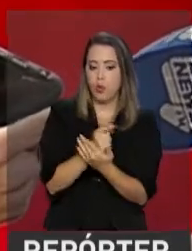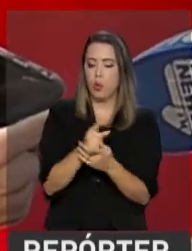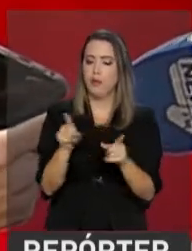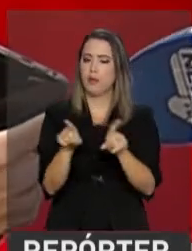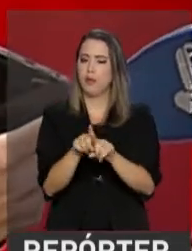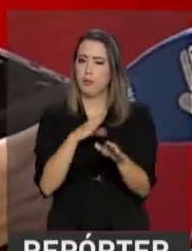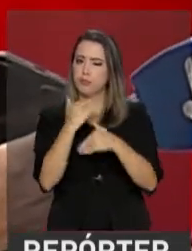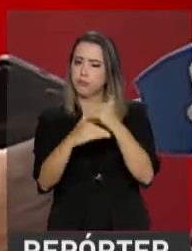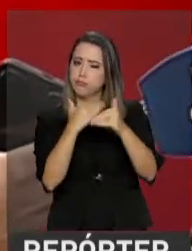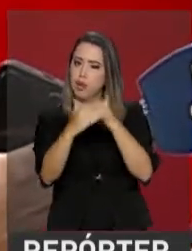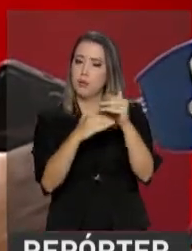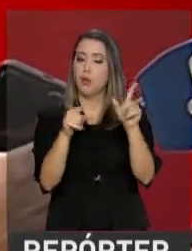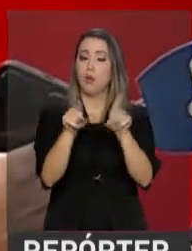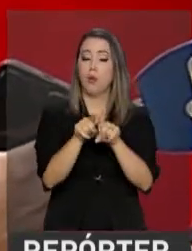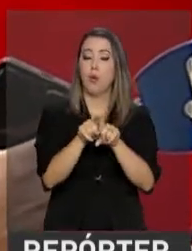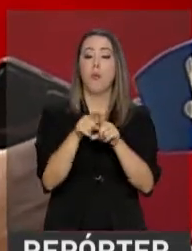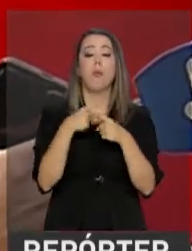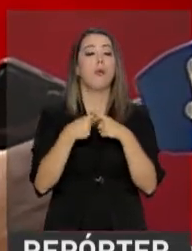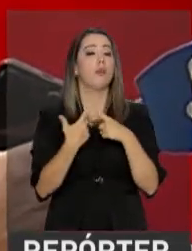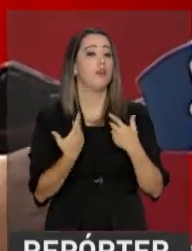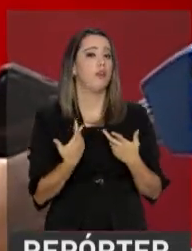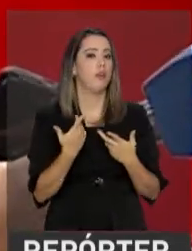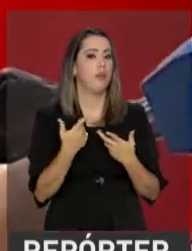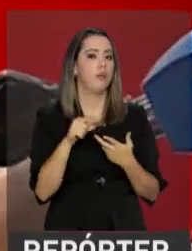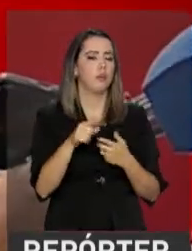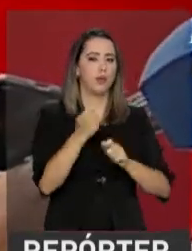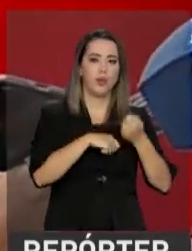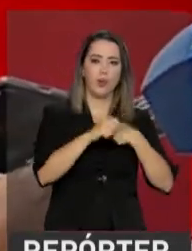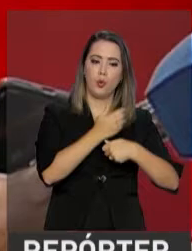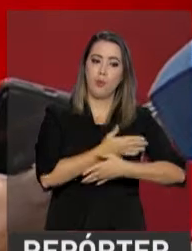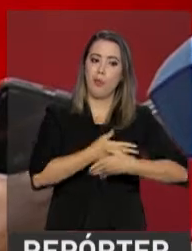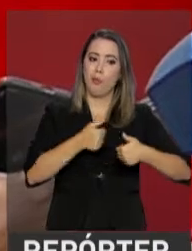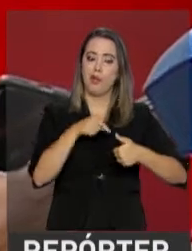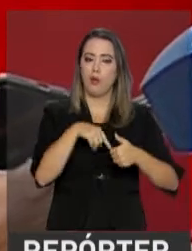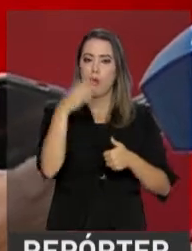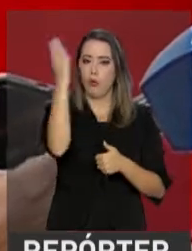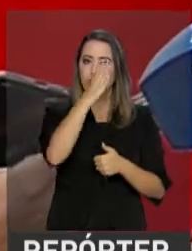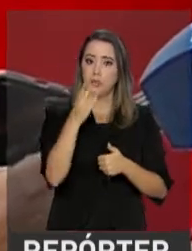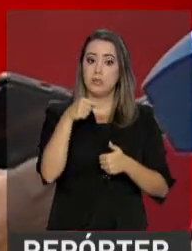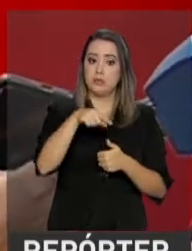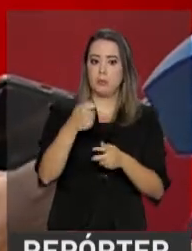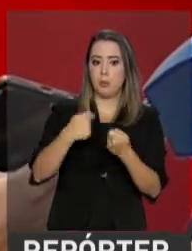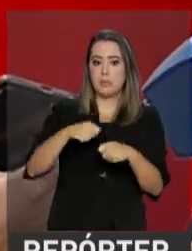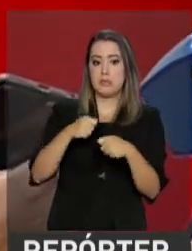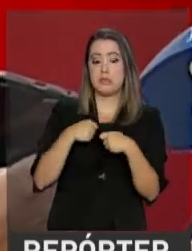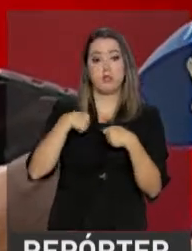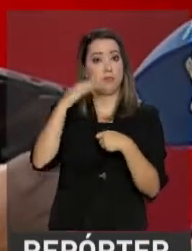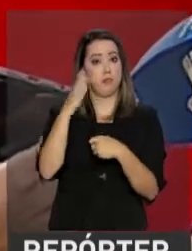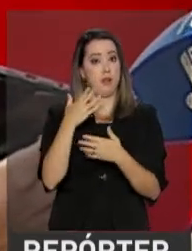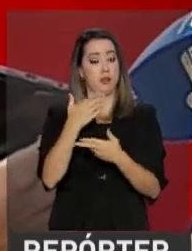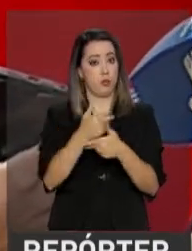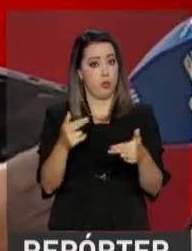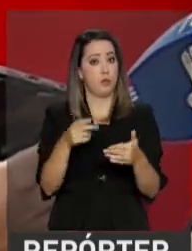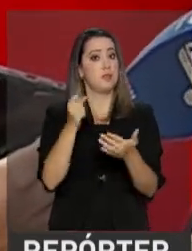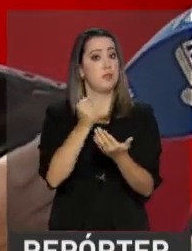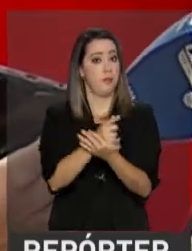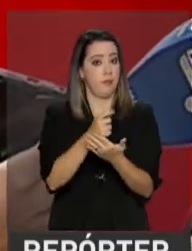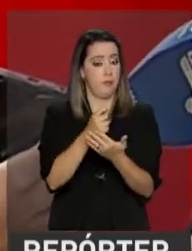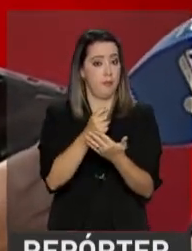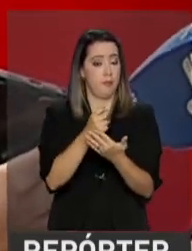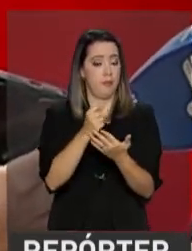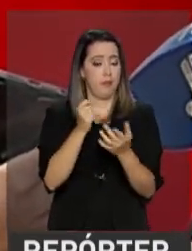da economia deve servir como combustível pra aumentar a nossa demanda por bens de capital por